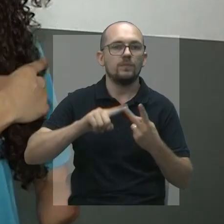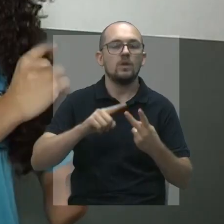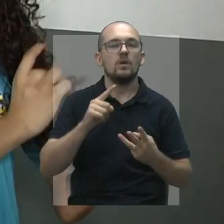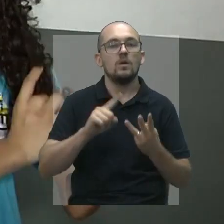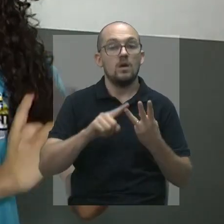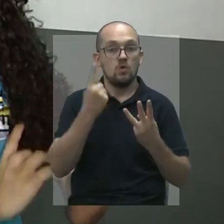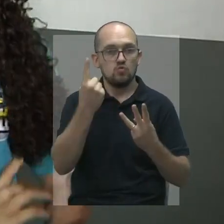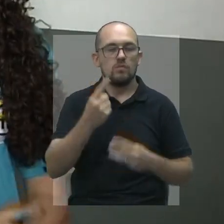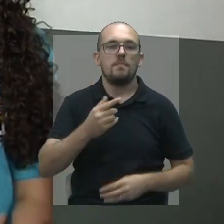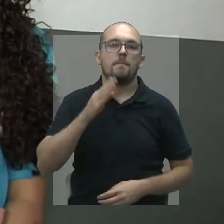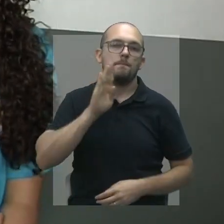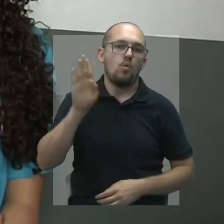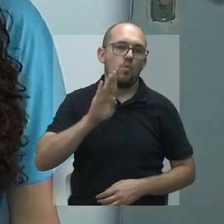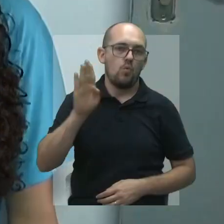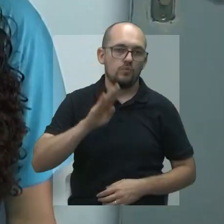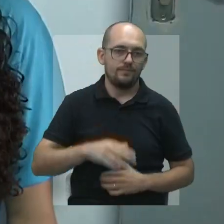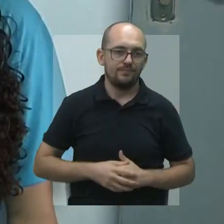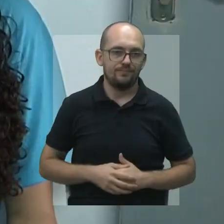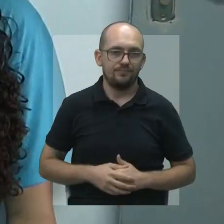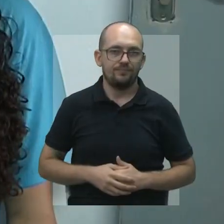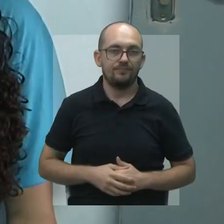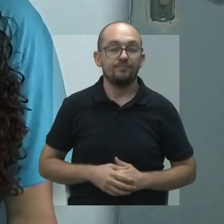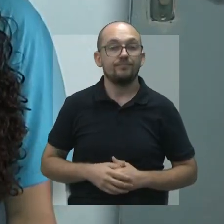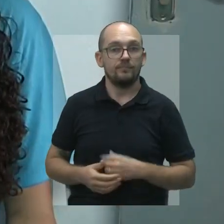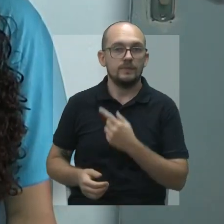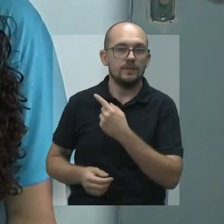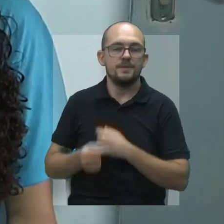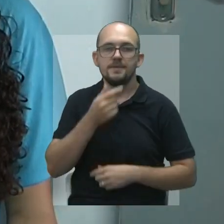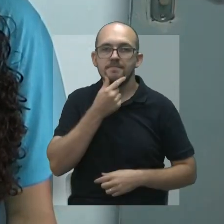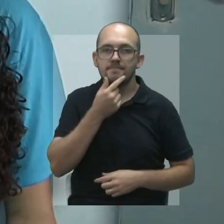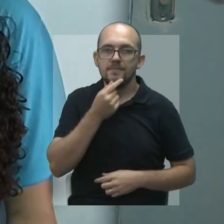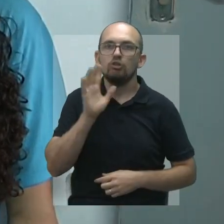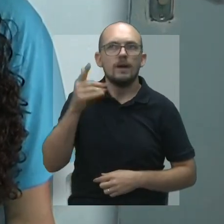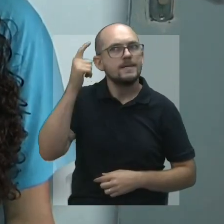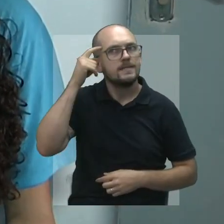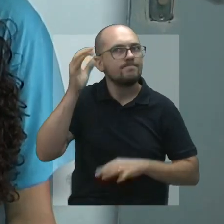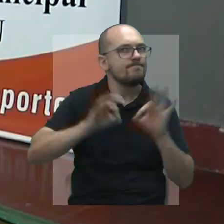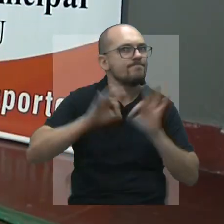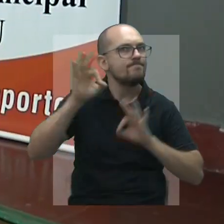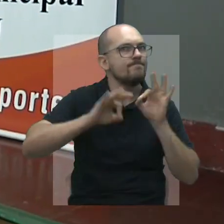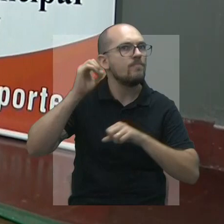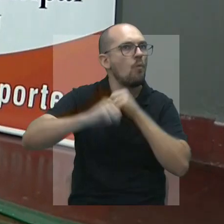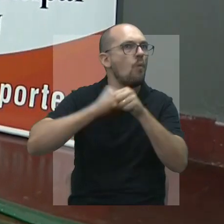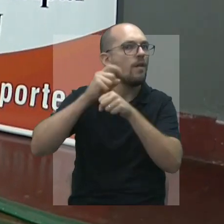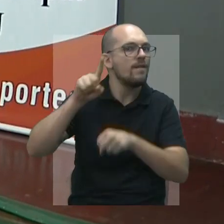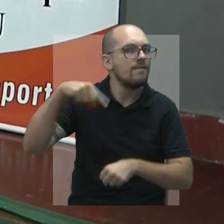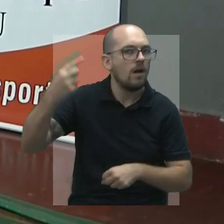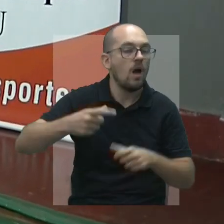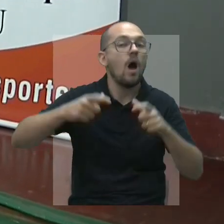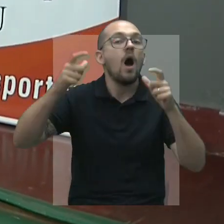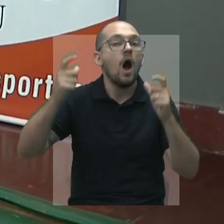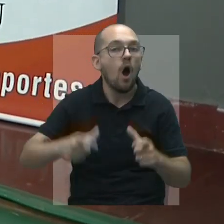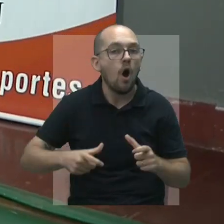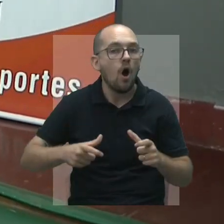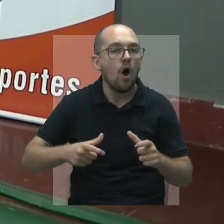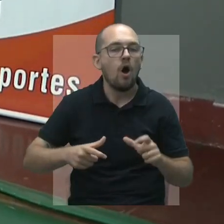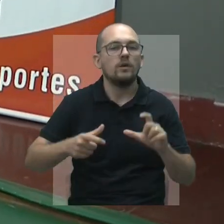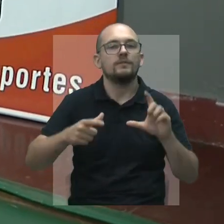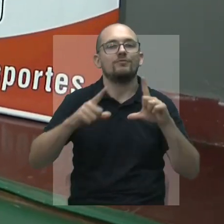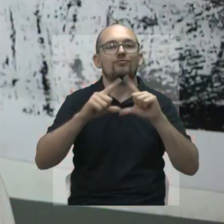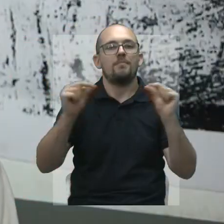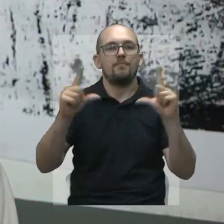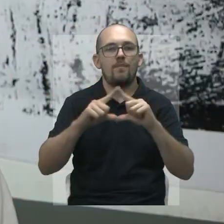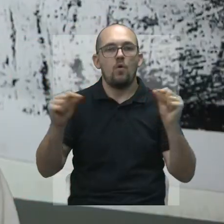Jogos Abertos 2019. Ele, inclusive, já está pensando nas Paralimpíadas do ano que vem, que serão realizadas em Tóquio,